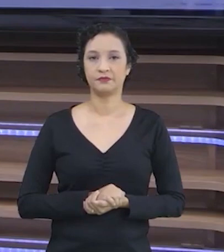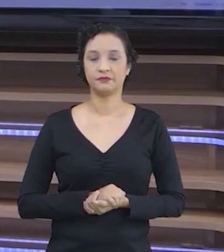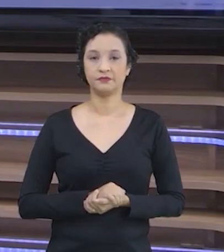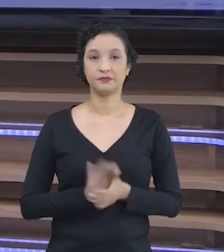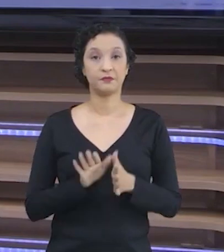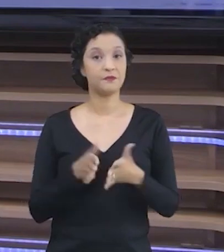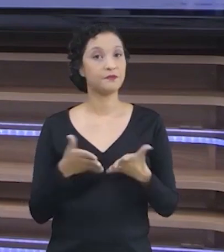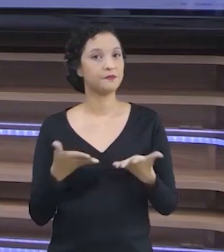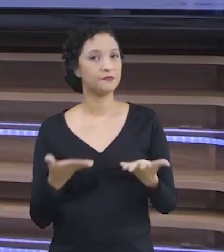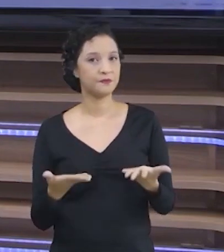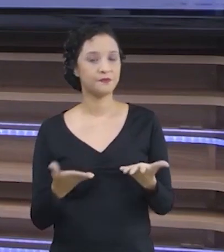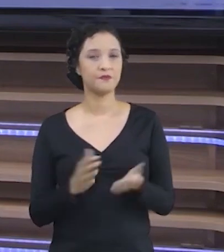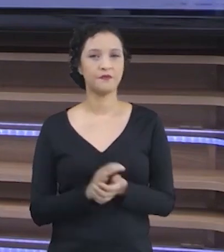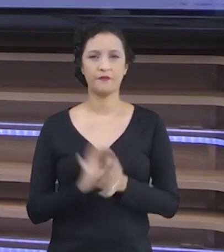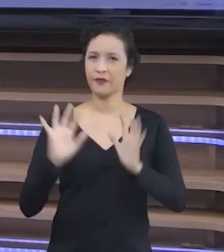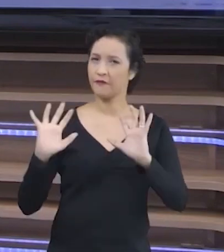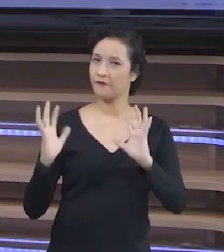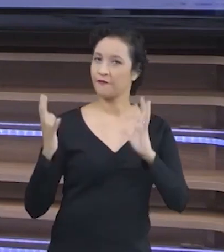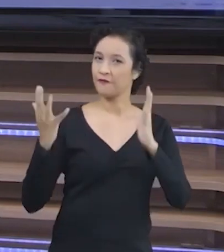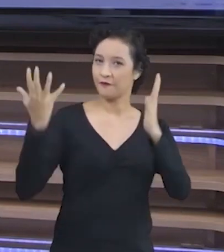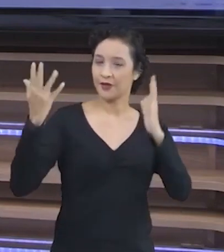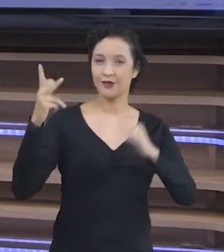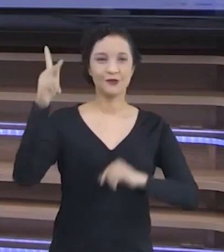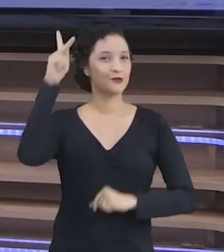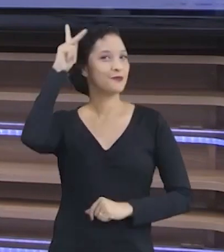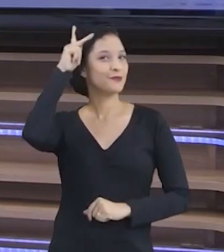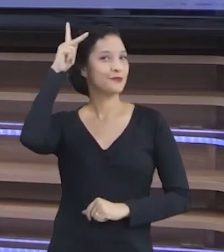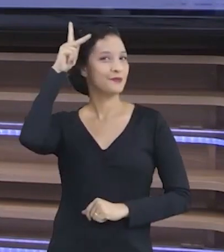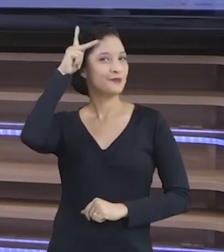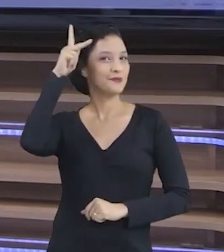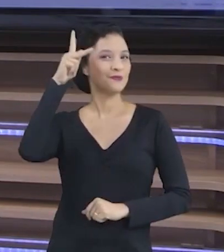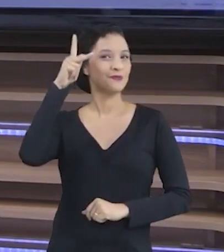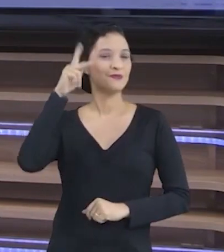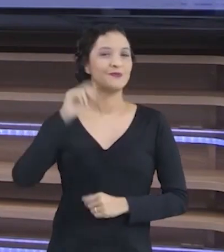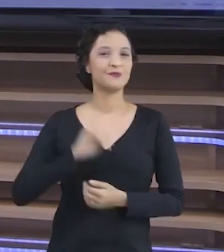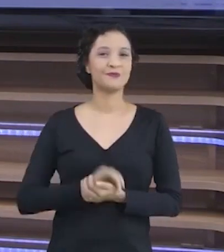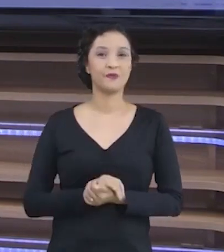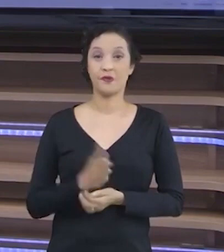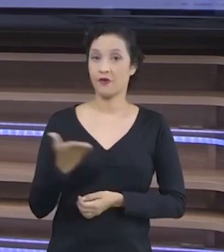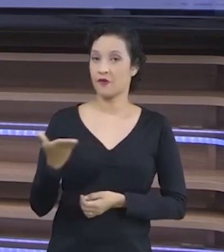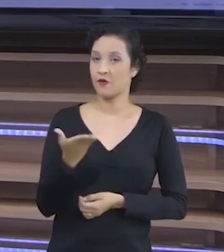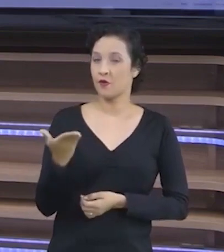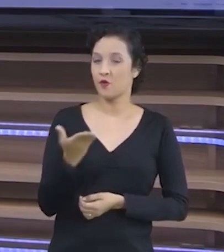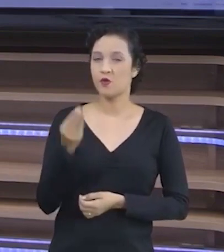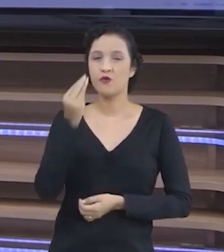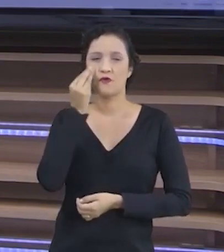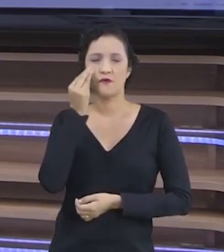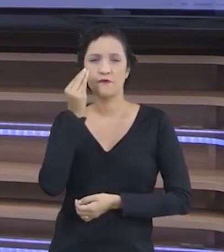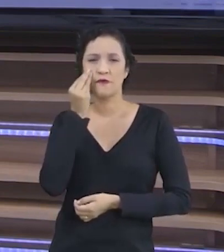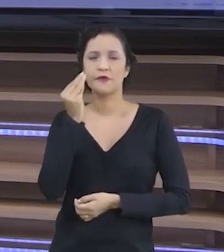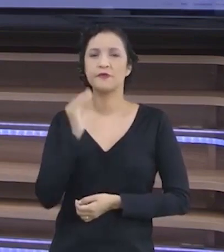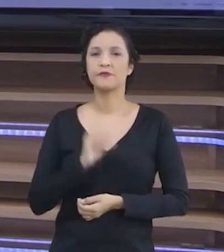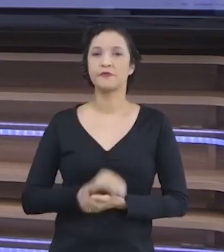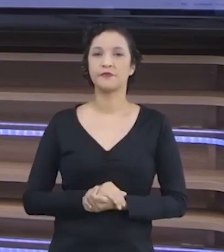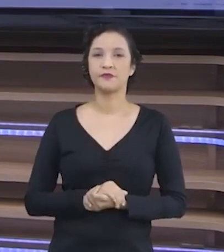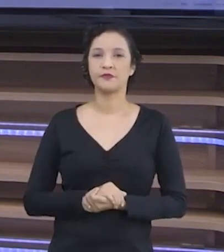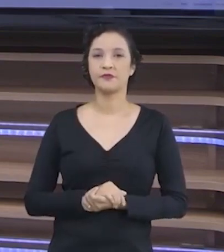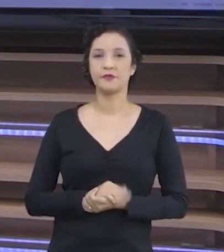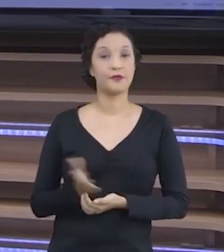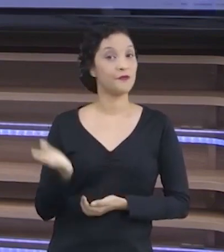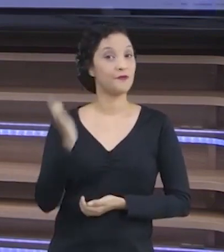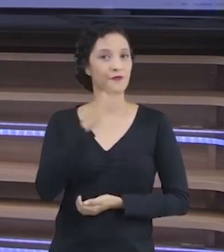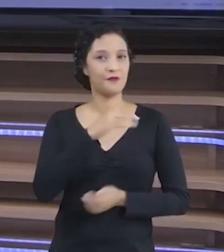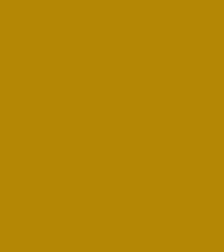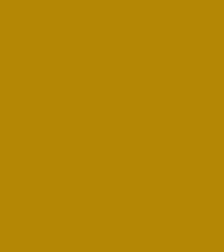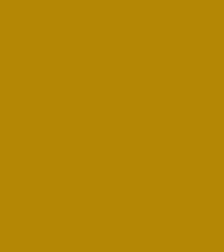Então, Festival Folclórico de Parintins. Agora a gente vai fazer uma leitura. O que você acha? Vamos lá para a